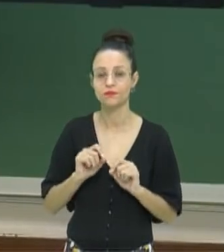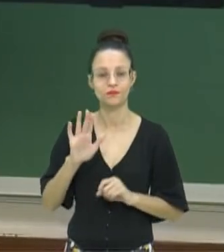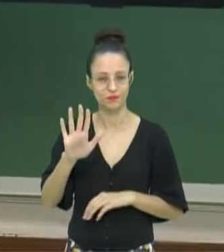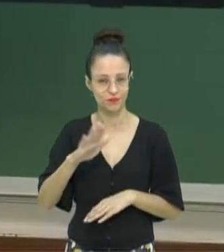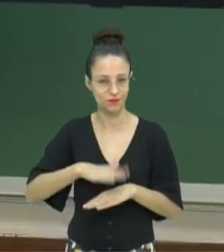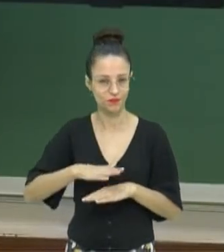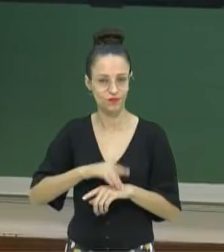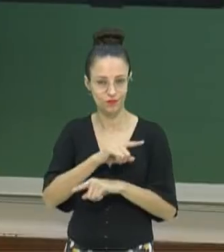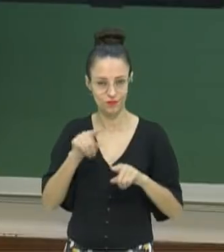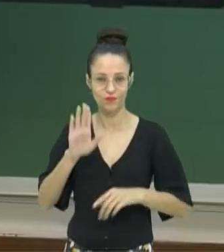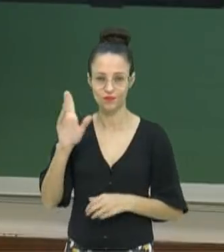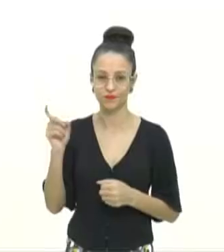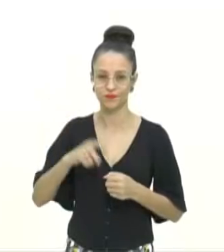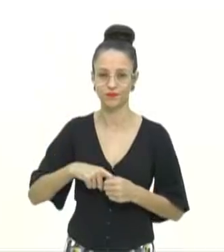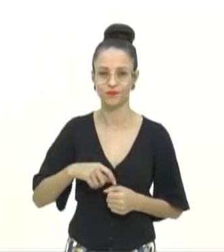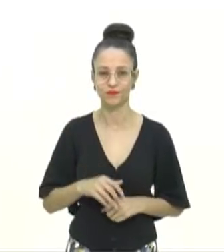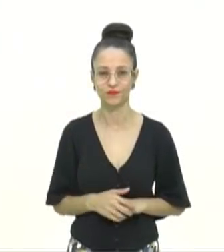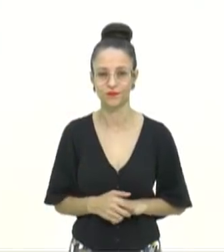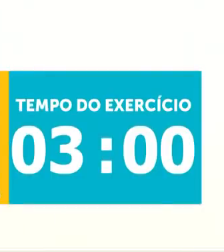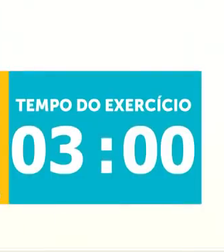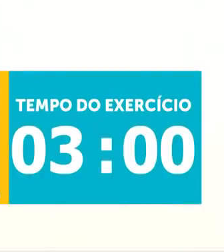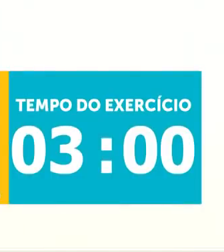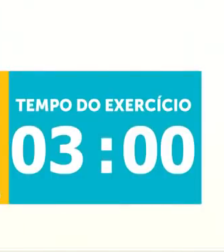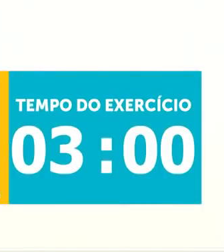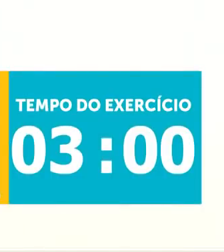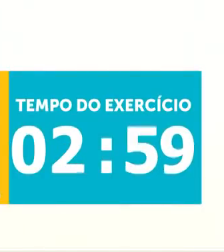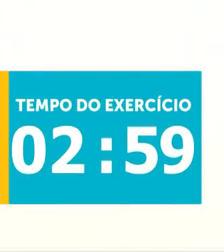Eu vou dar um tempo e já voltamos.